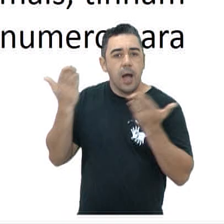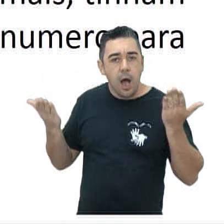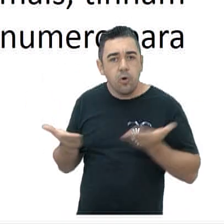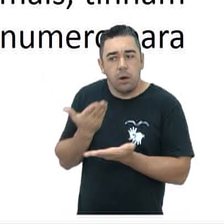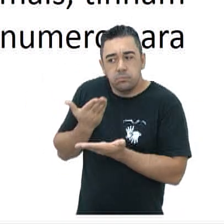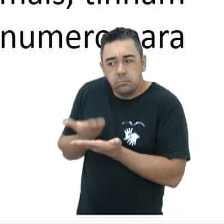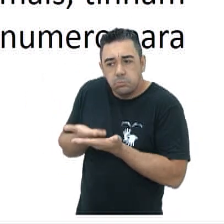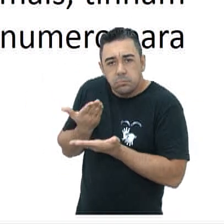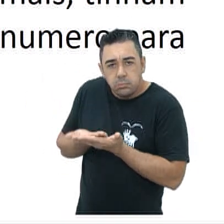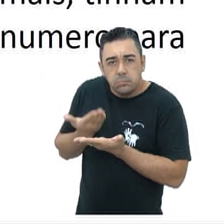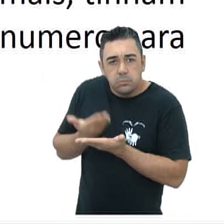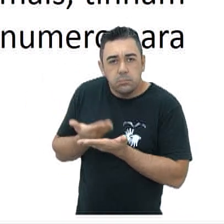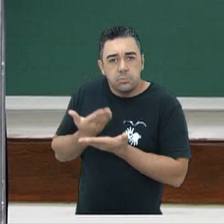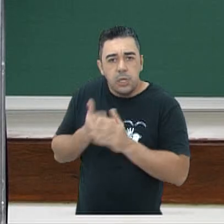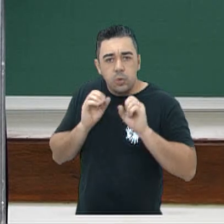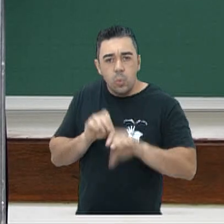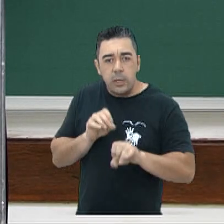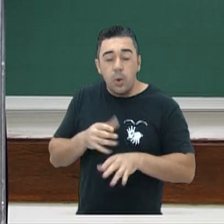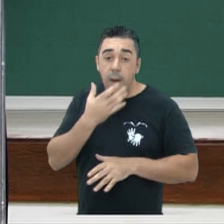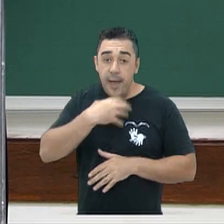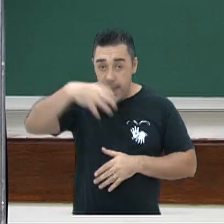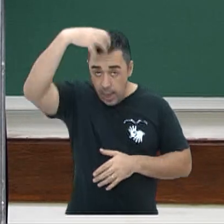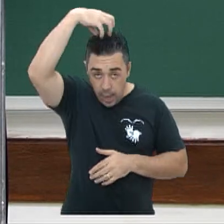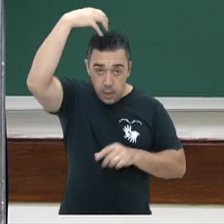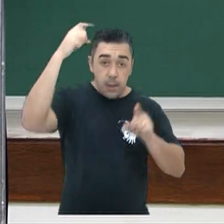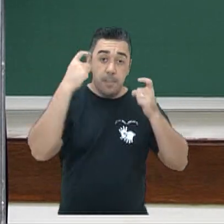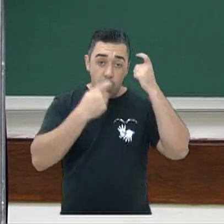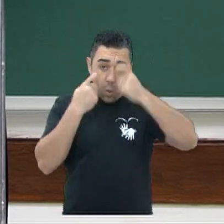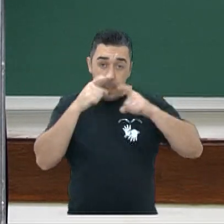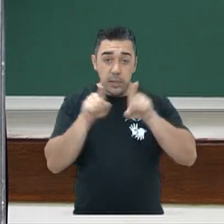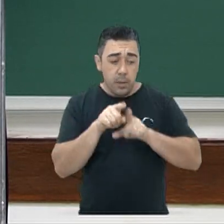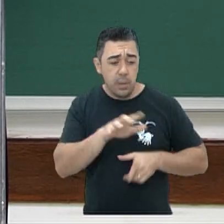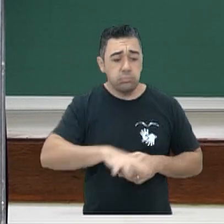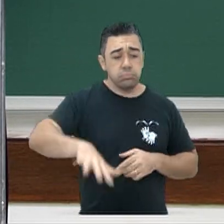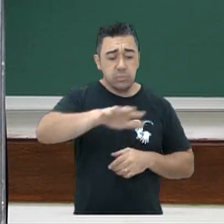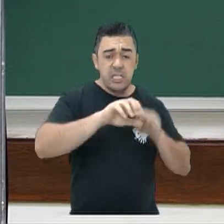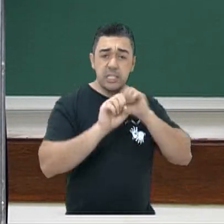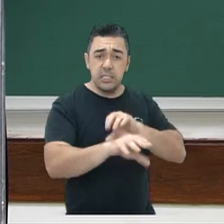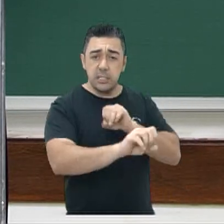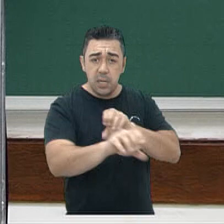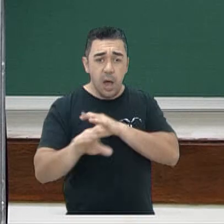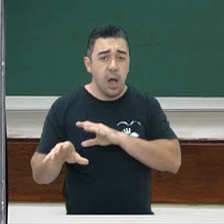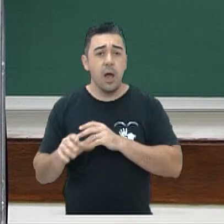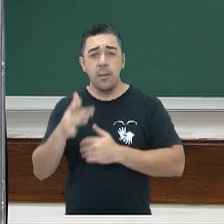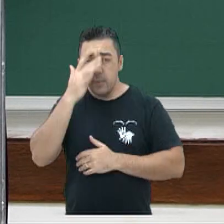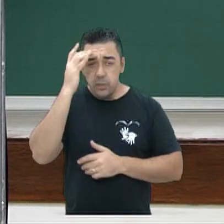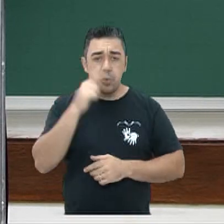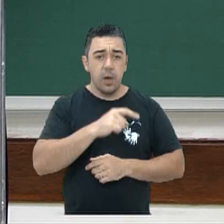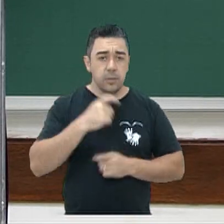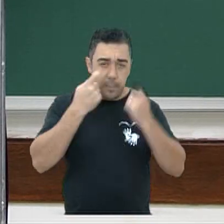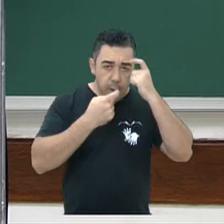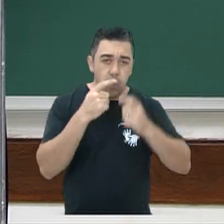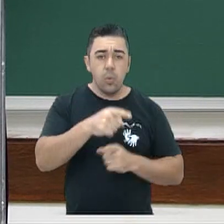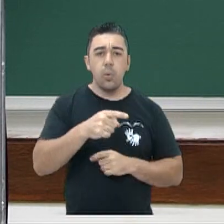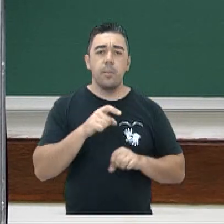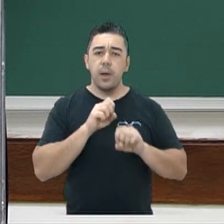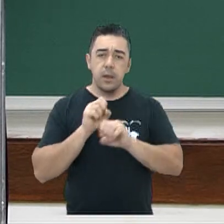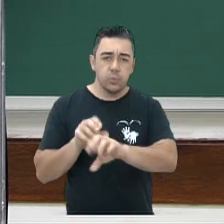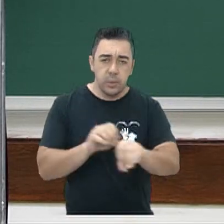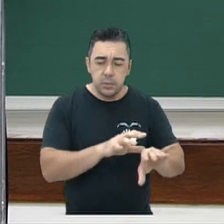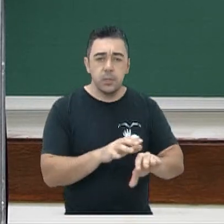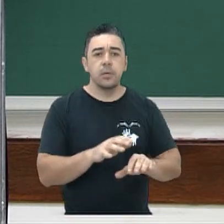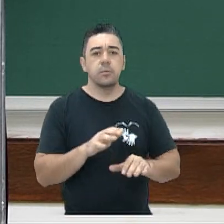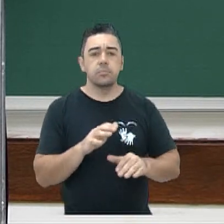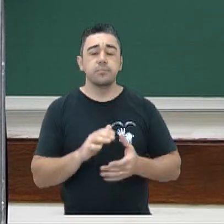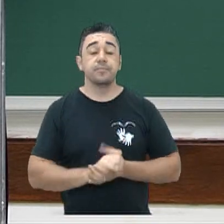uma educação. Os reis vão se preocupar com tornar as pessoas letradas, se preocupar com a educação, com a erudição,